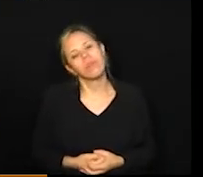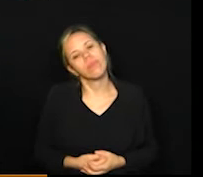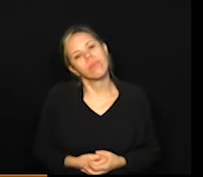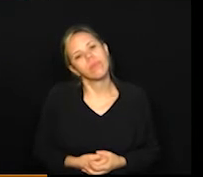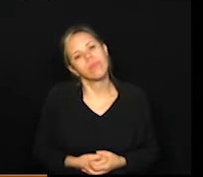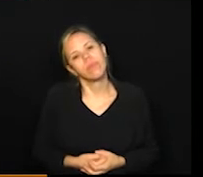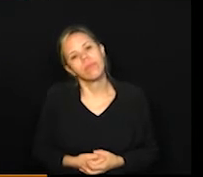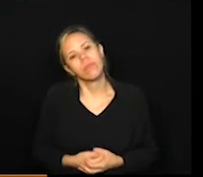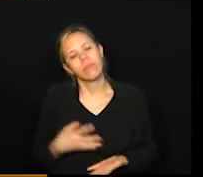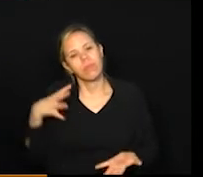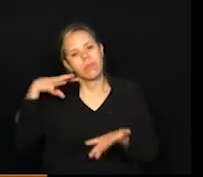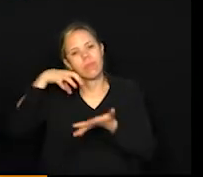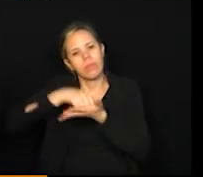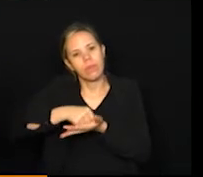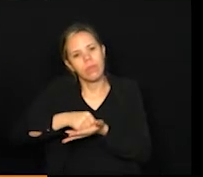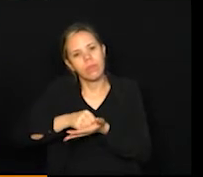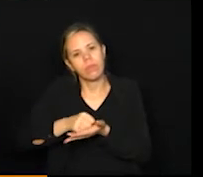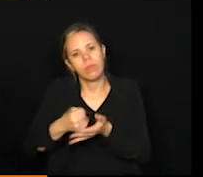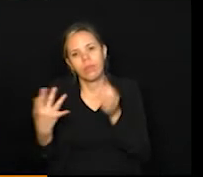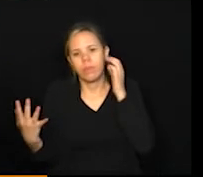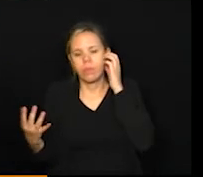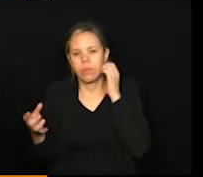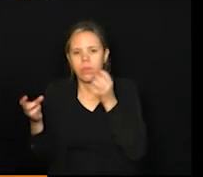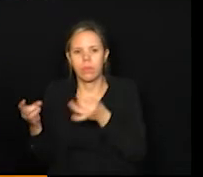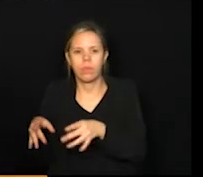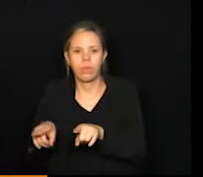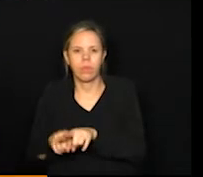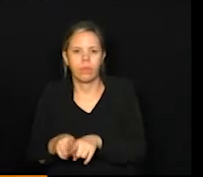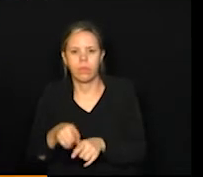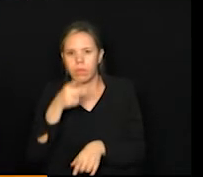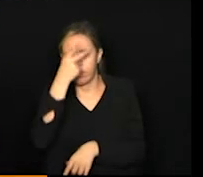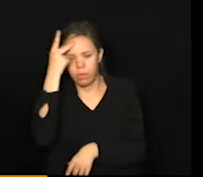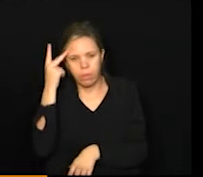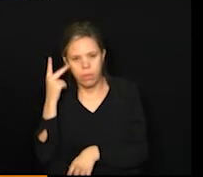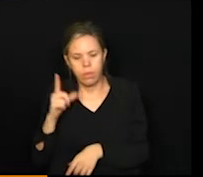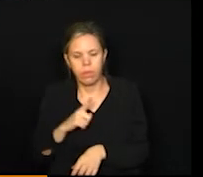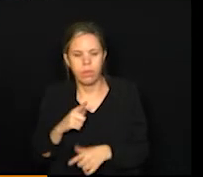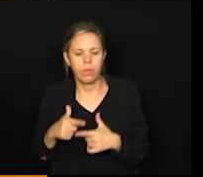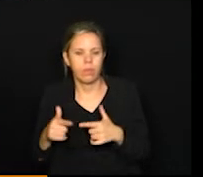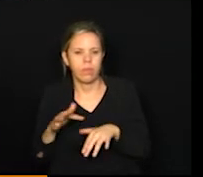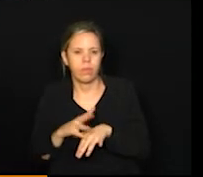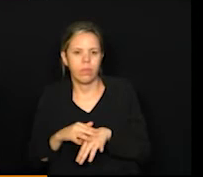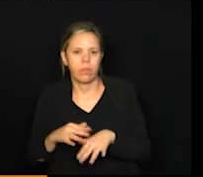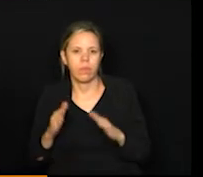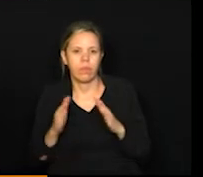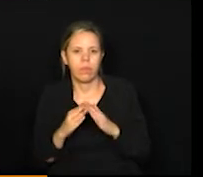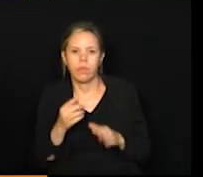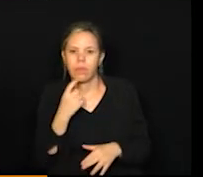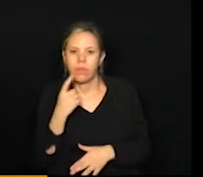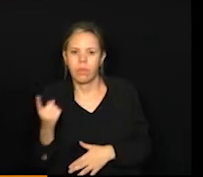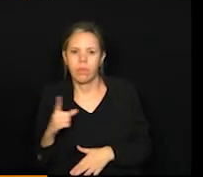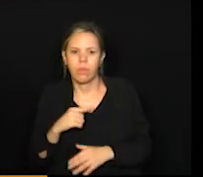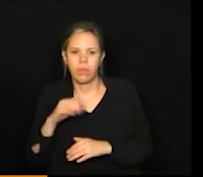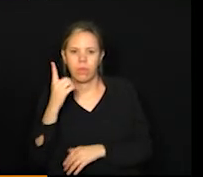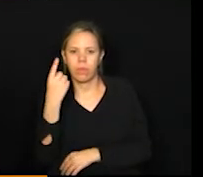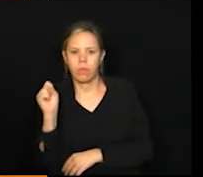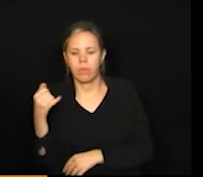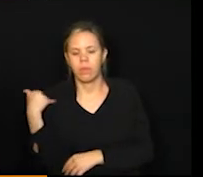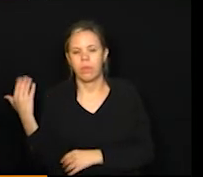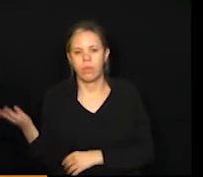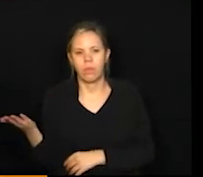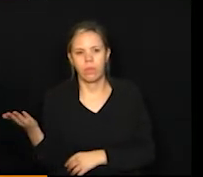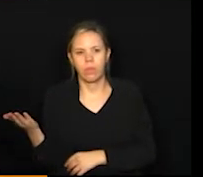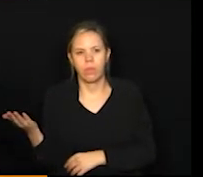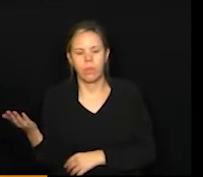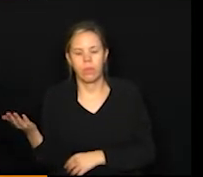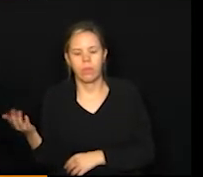vacina.campinas.sp.gov.br e se inscrever para as doses sobrantes, pessoas que têm comorbidades, moram em Campinas e têm mais de 18 anos. Ou